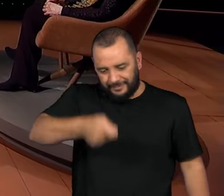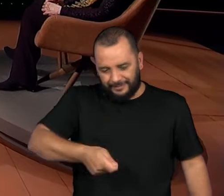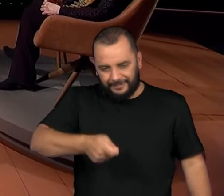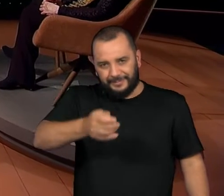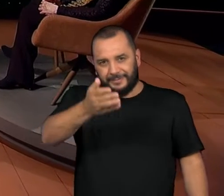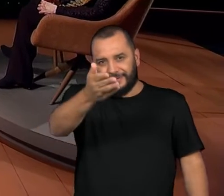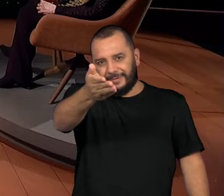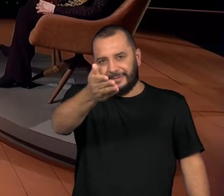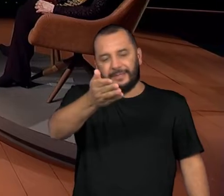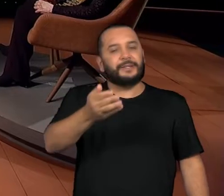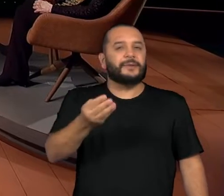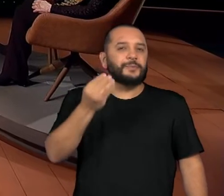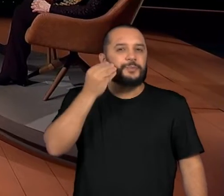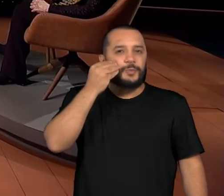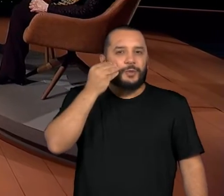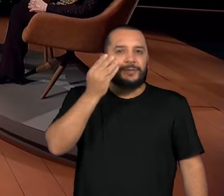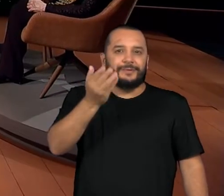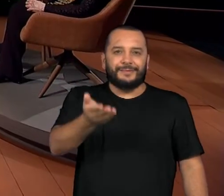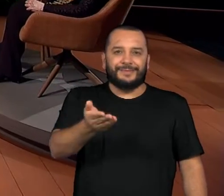beijo enorme.